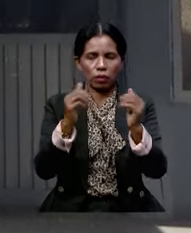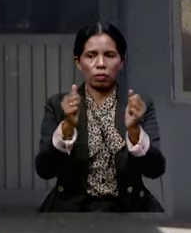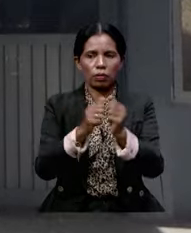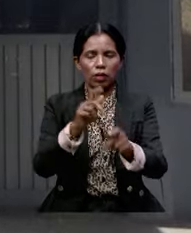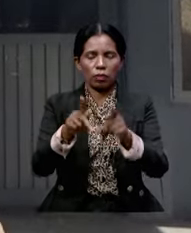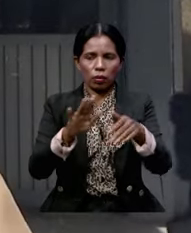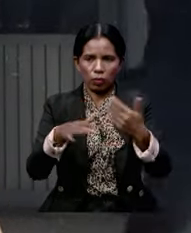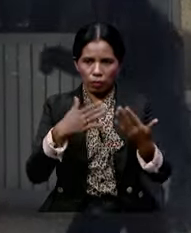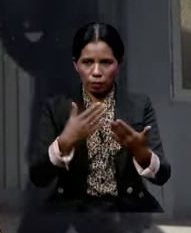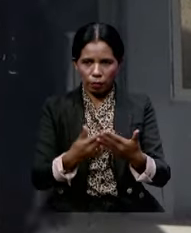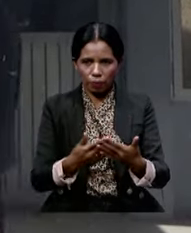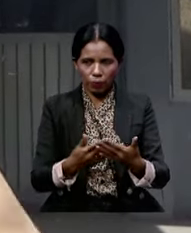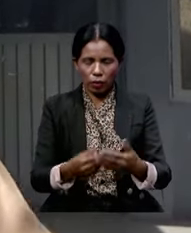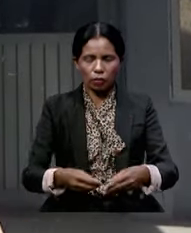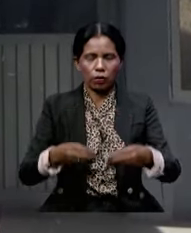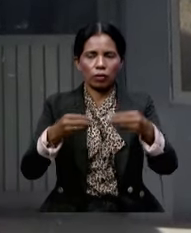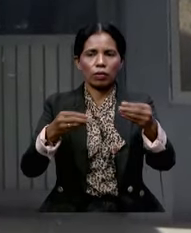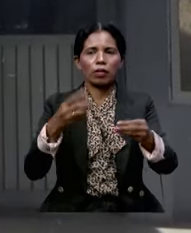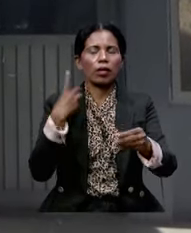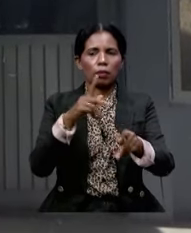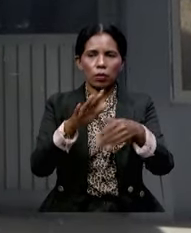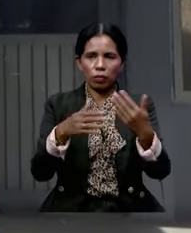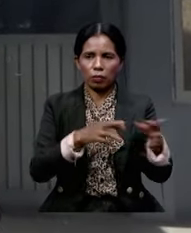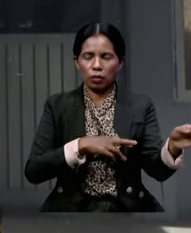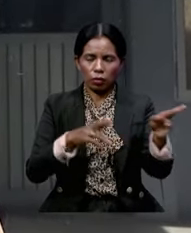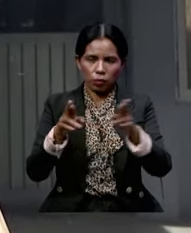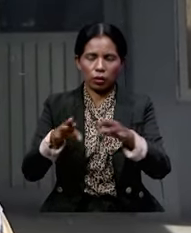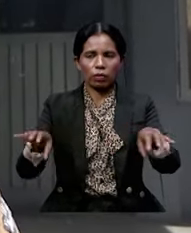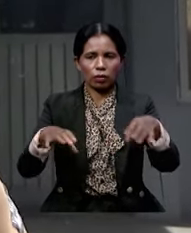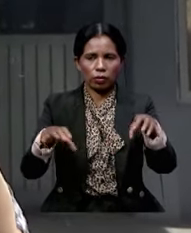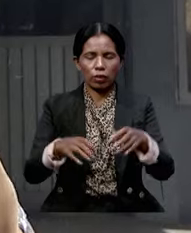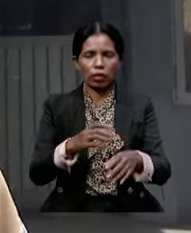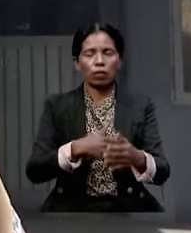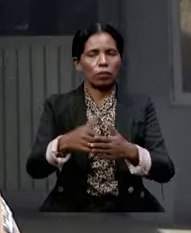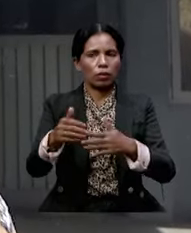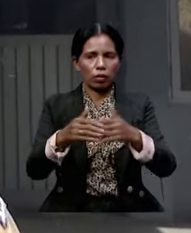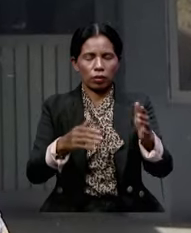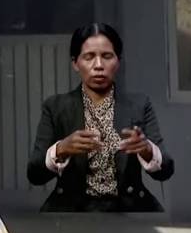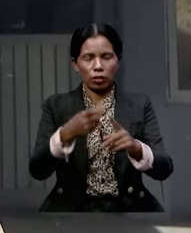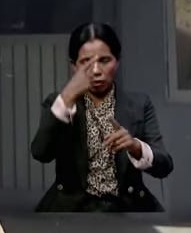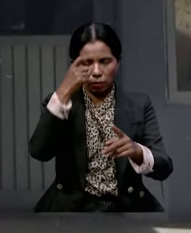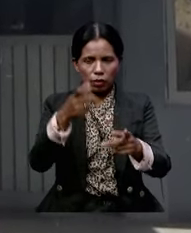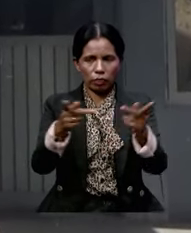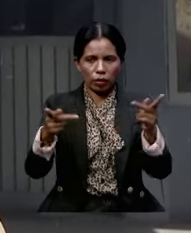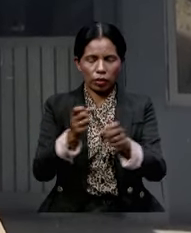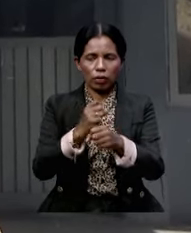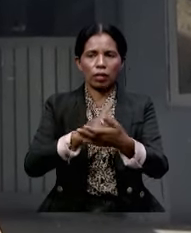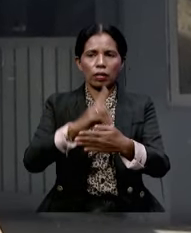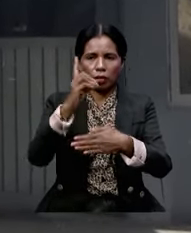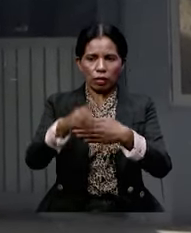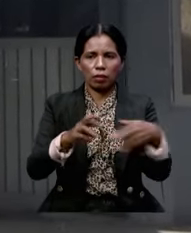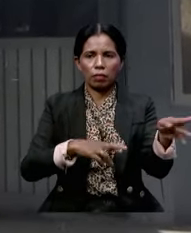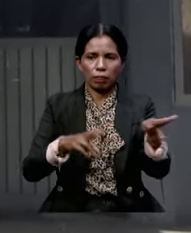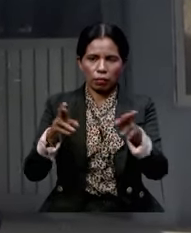sidadaw siya rane, posfo nasional, ita niya sidadaw siya rame pronto at kopera, kolker Tama na estado, estado forte atual desenvolvimento, ami